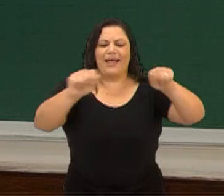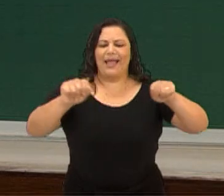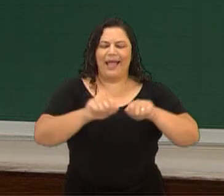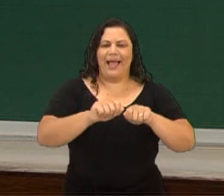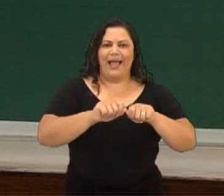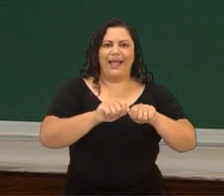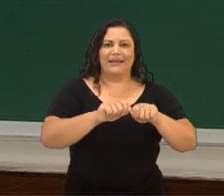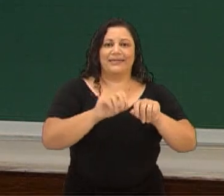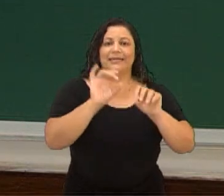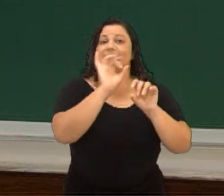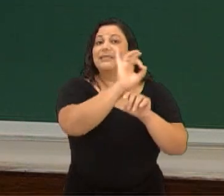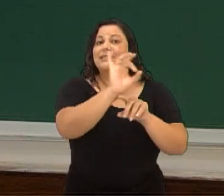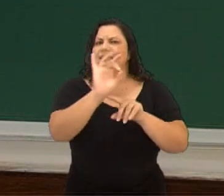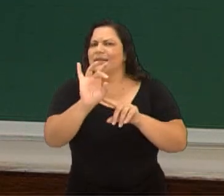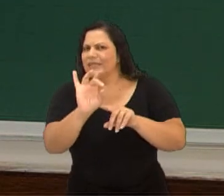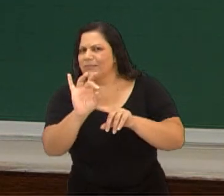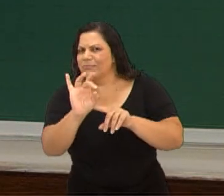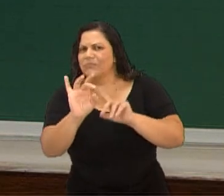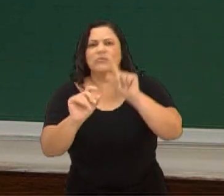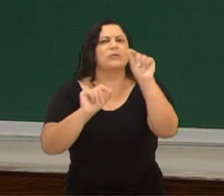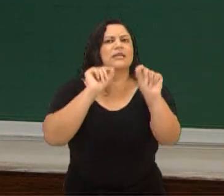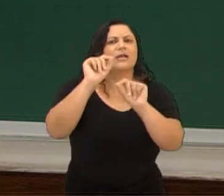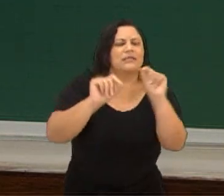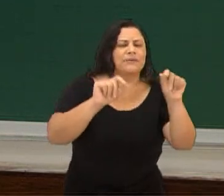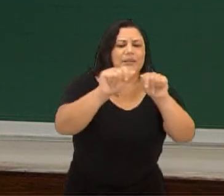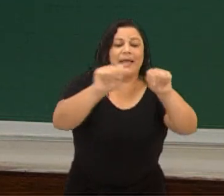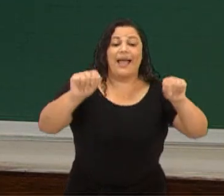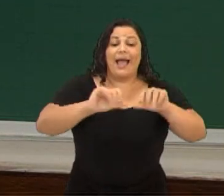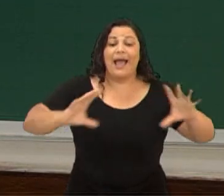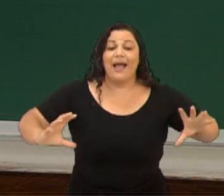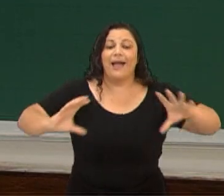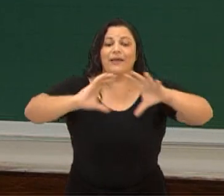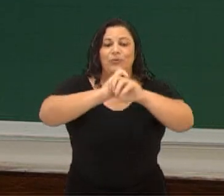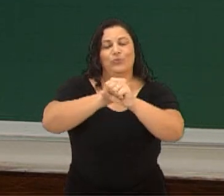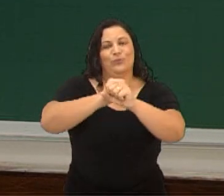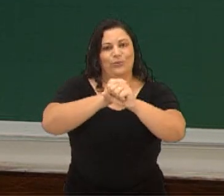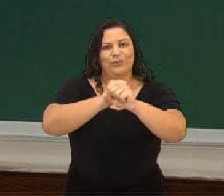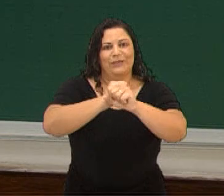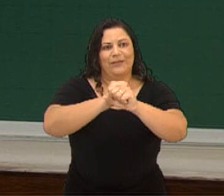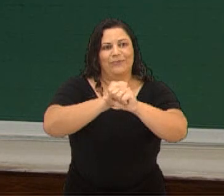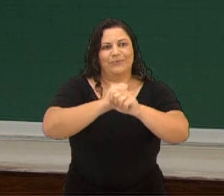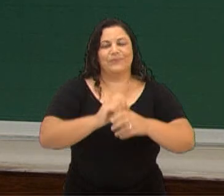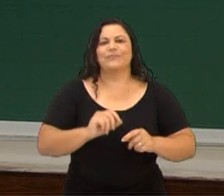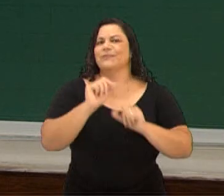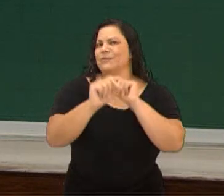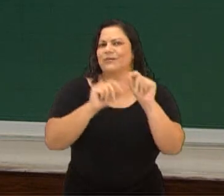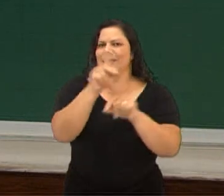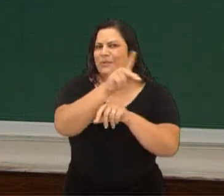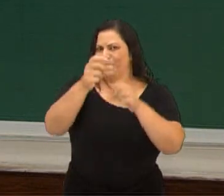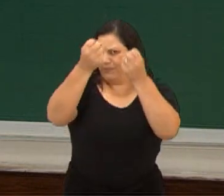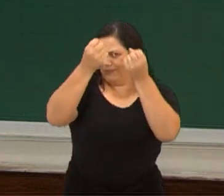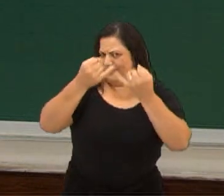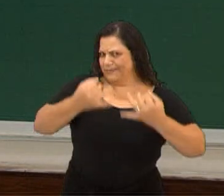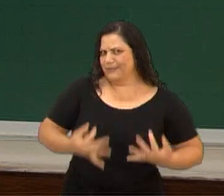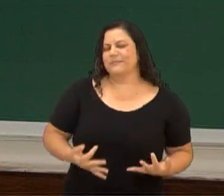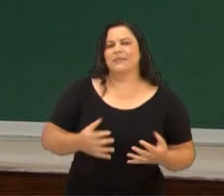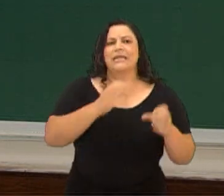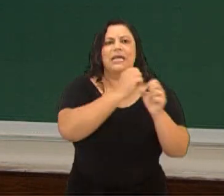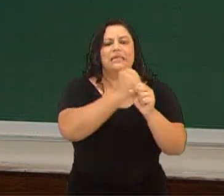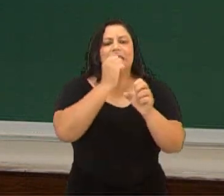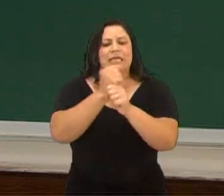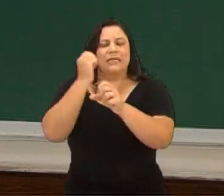parte? Não. Ele quer saber a área total da figura. Então, o que a prof explicou? Temos que